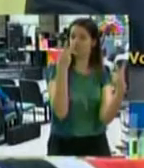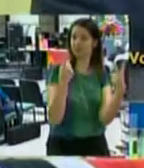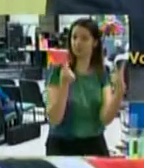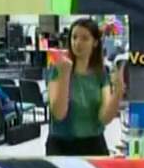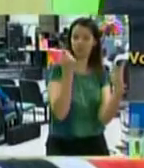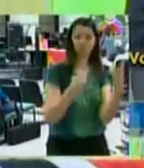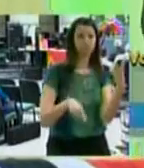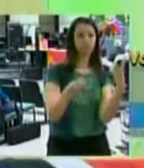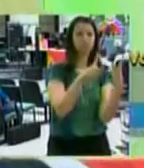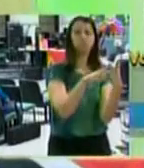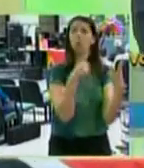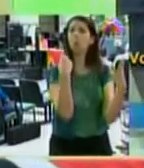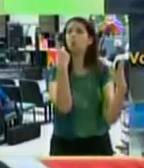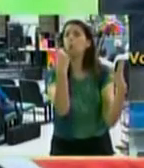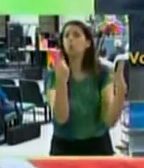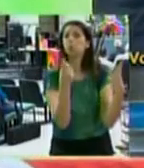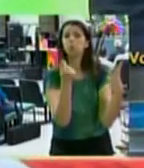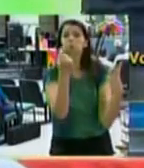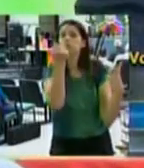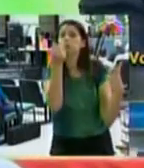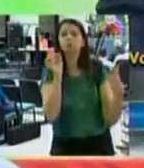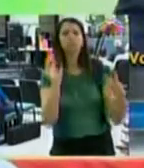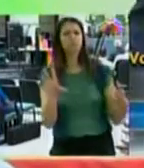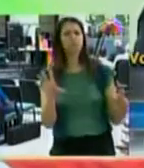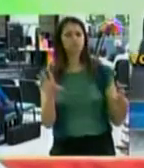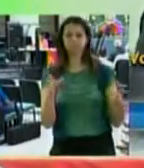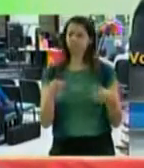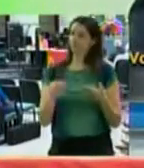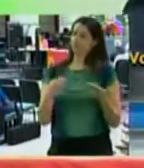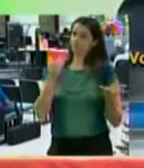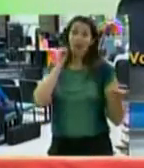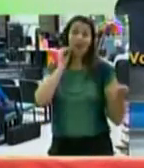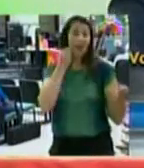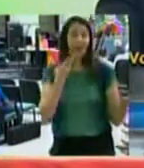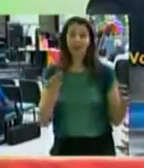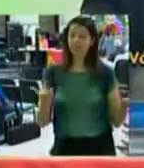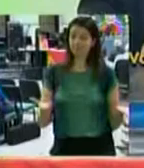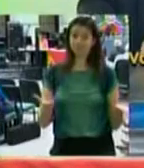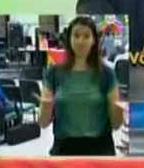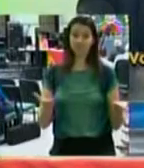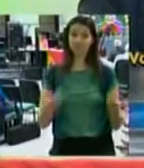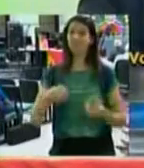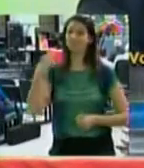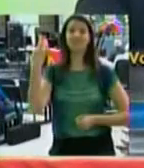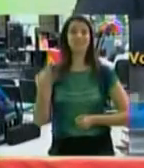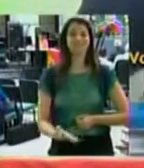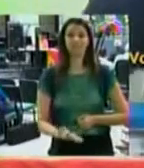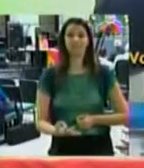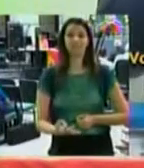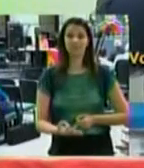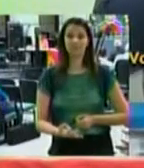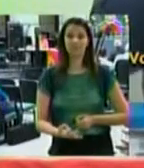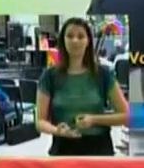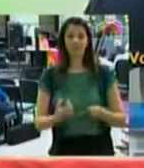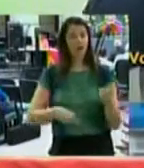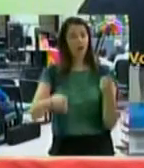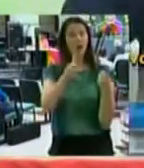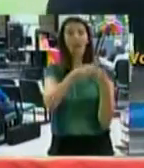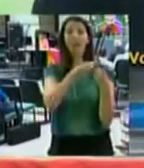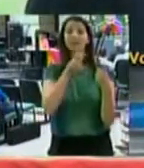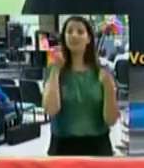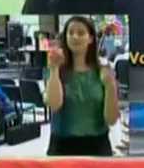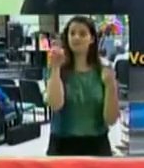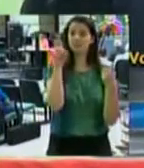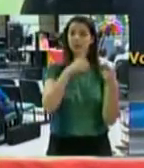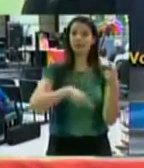um. Senhores, isso é óbvio. É lógico que se um recebe cinco,